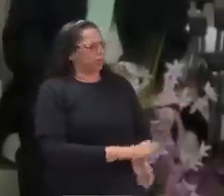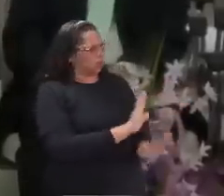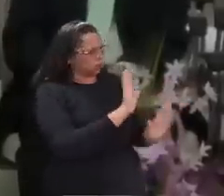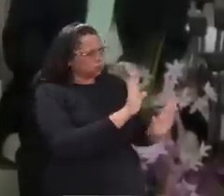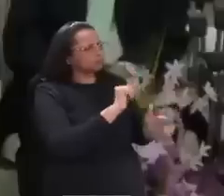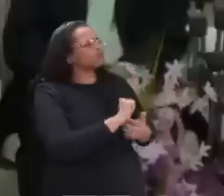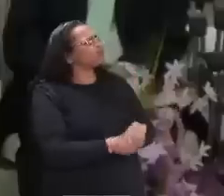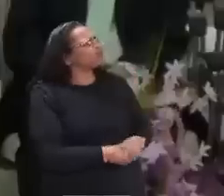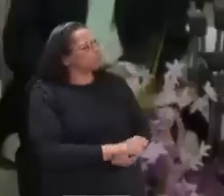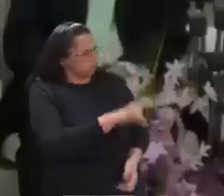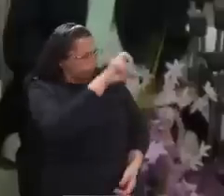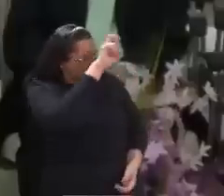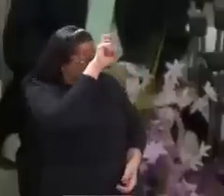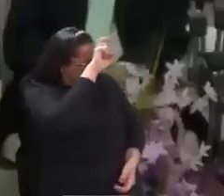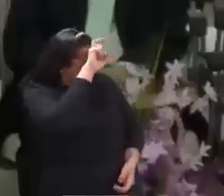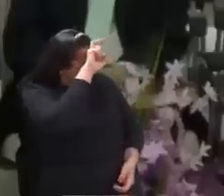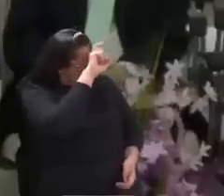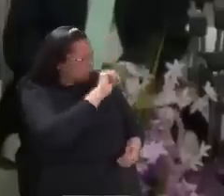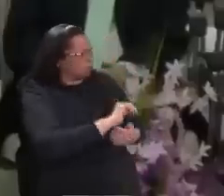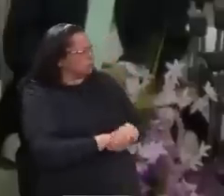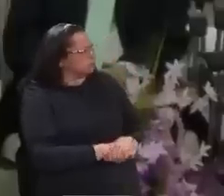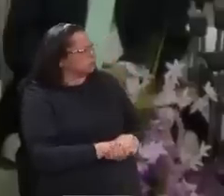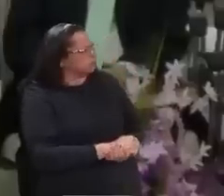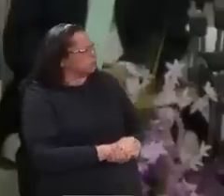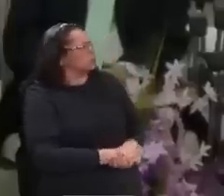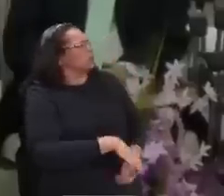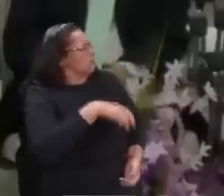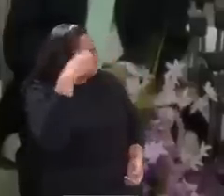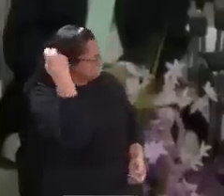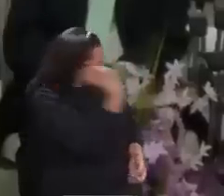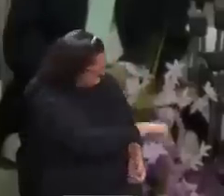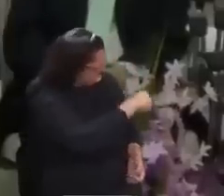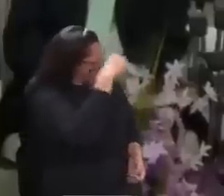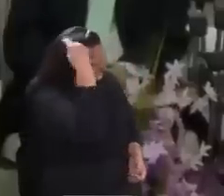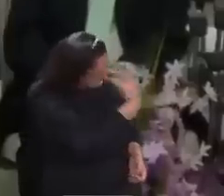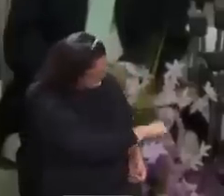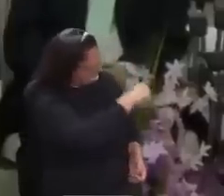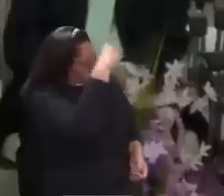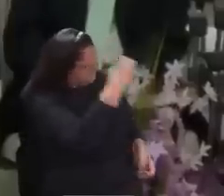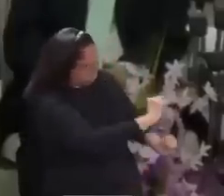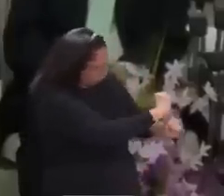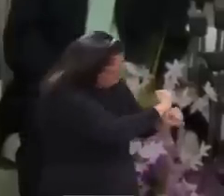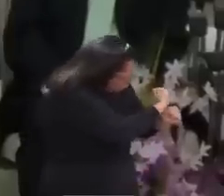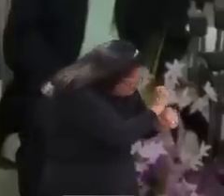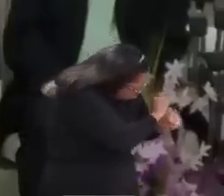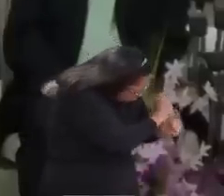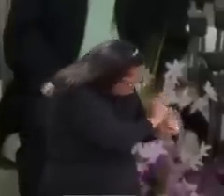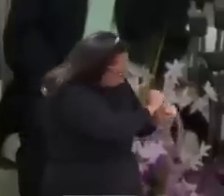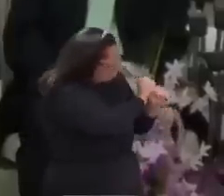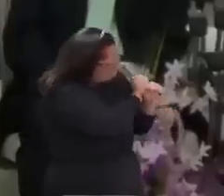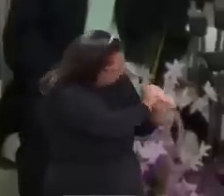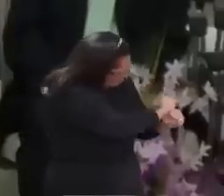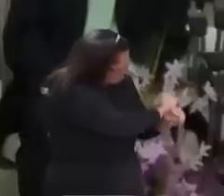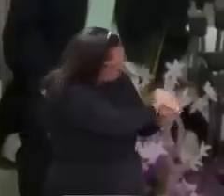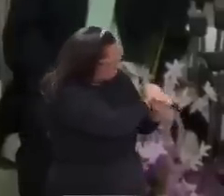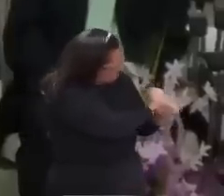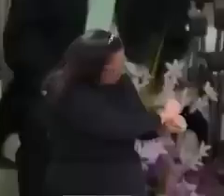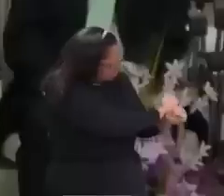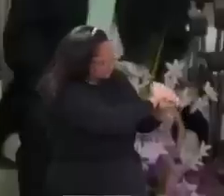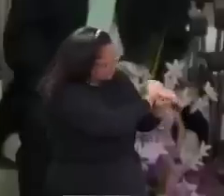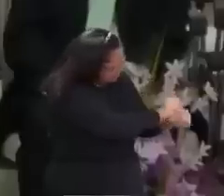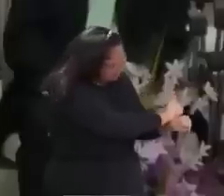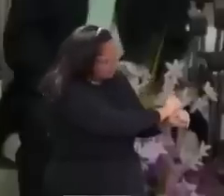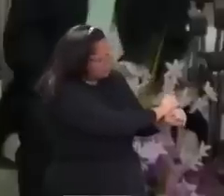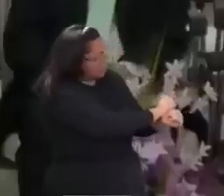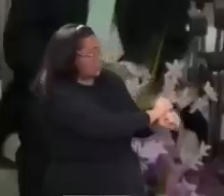tortura. Aumentaram. Está escrito: quanto mais aumentava, o projeto crescia. O propósito